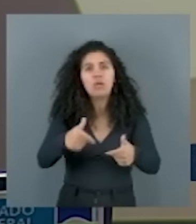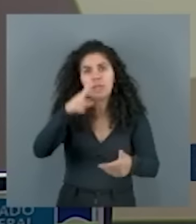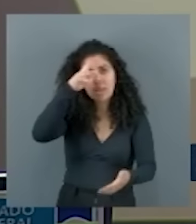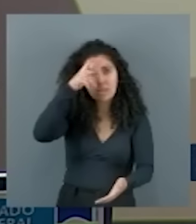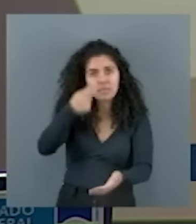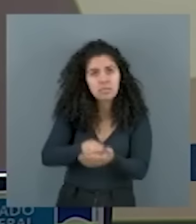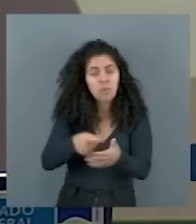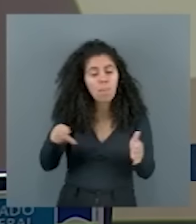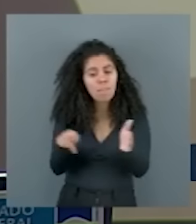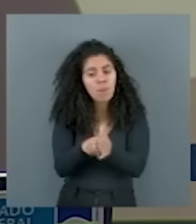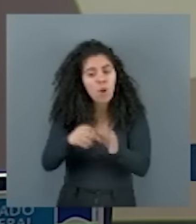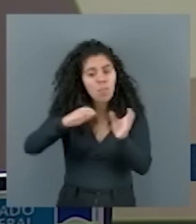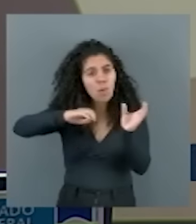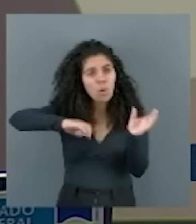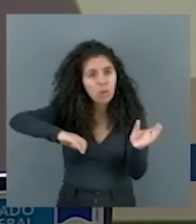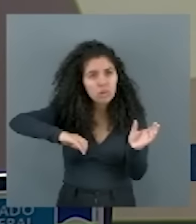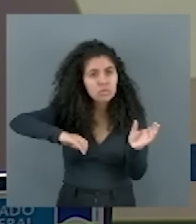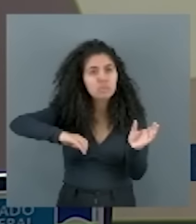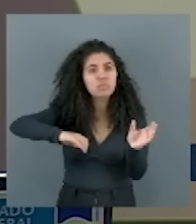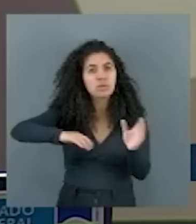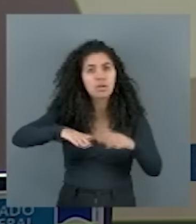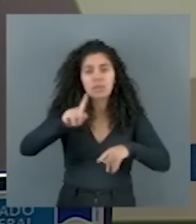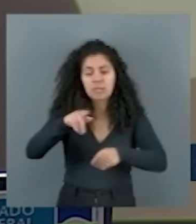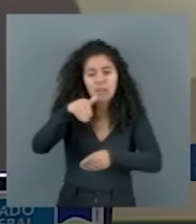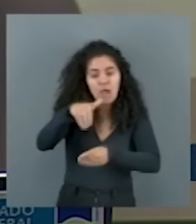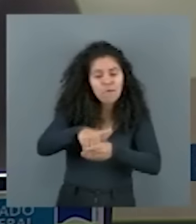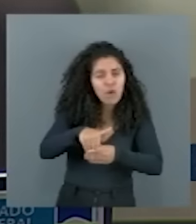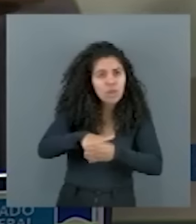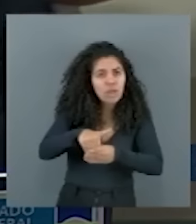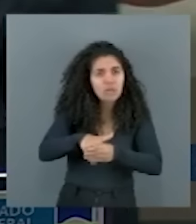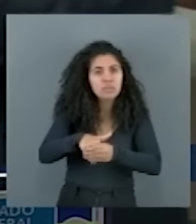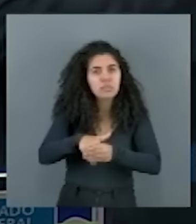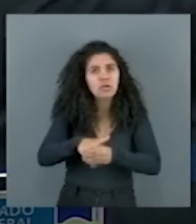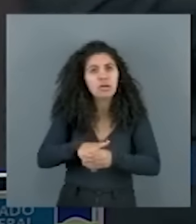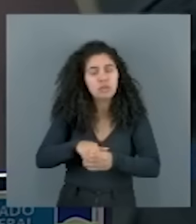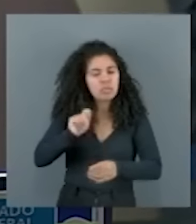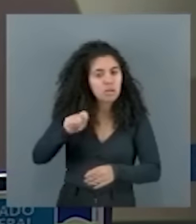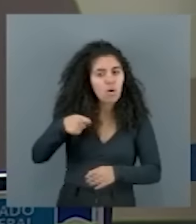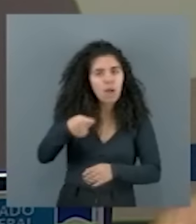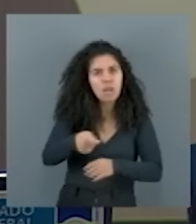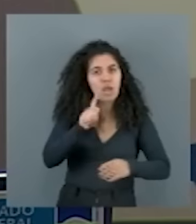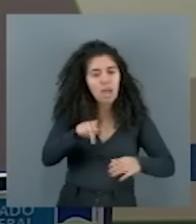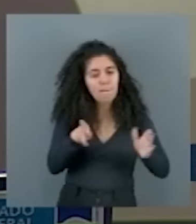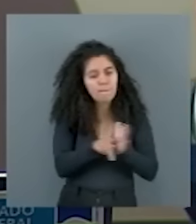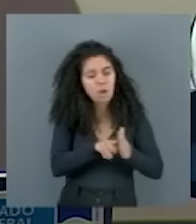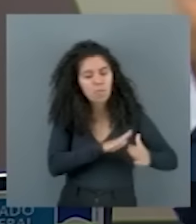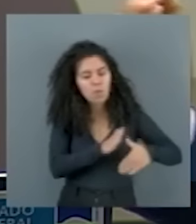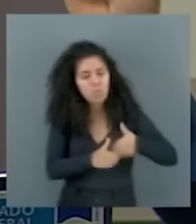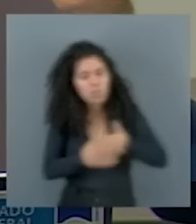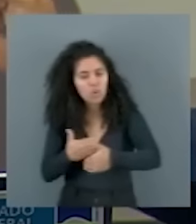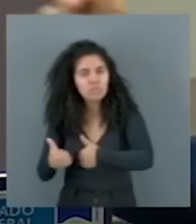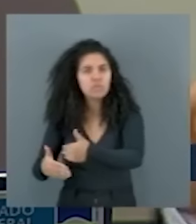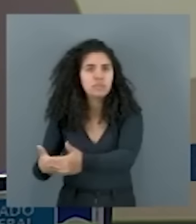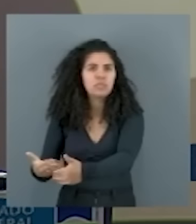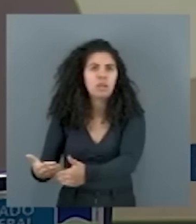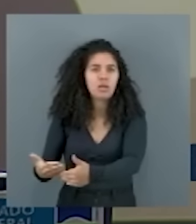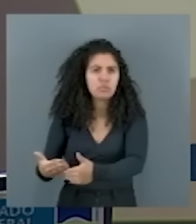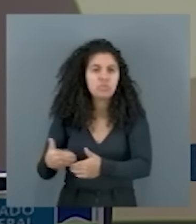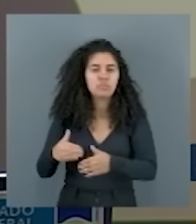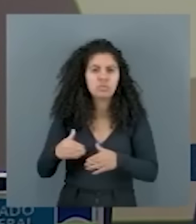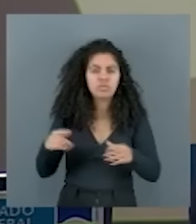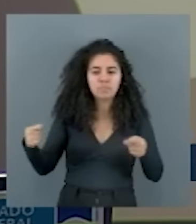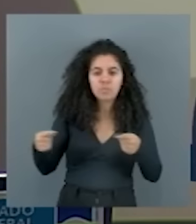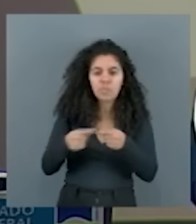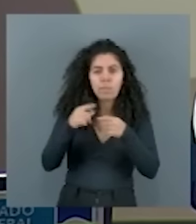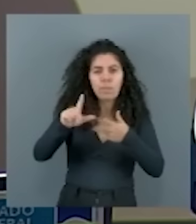Congresso Nacional na apuração, na votação dos vetos. Ali há o exaurimento do processo legislativo, do devido processo legislativo.